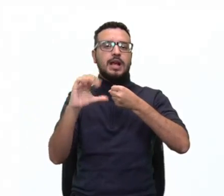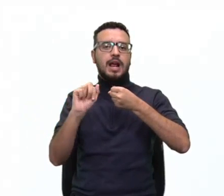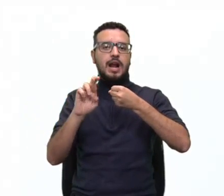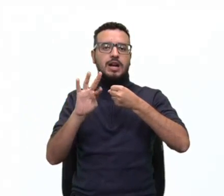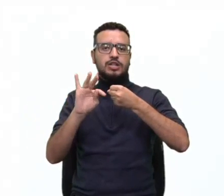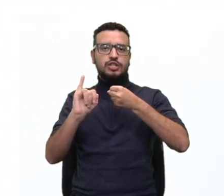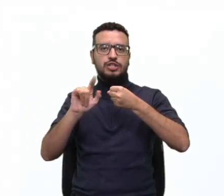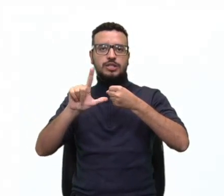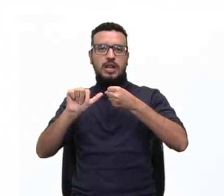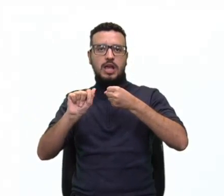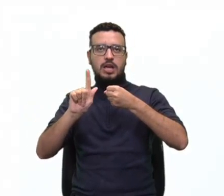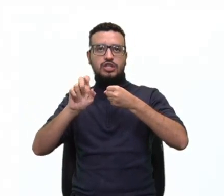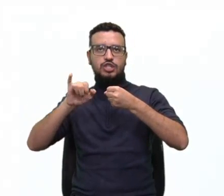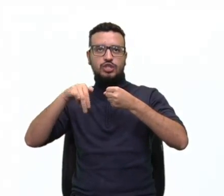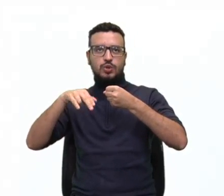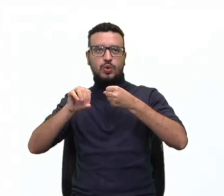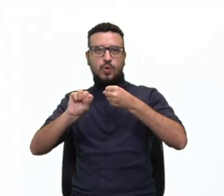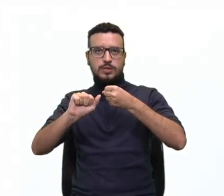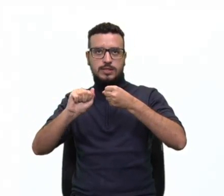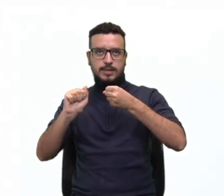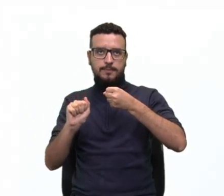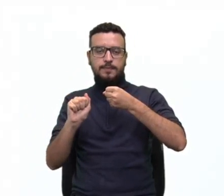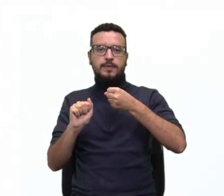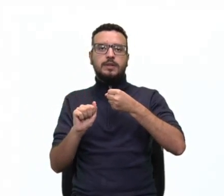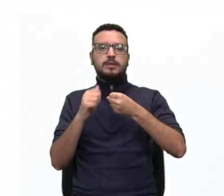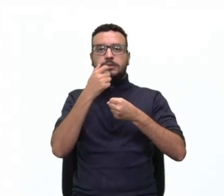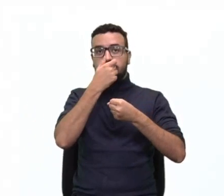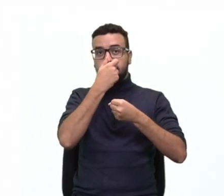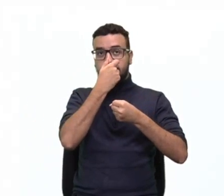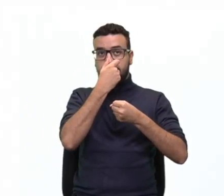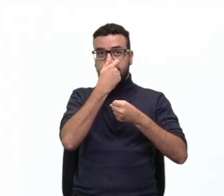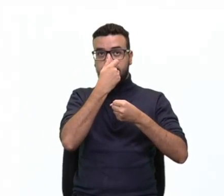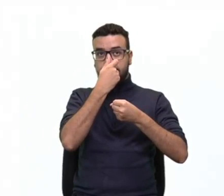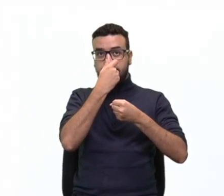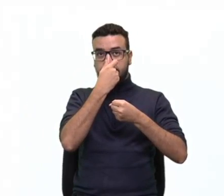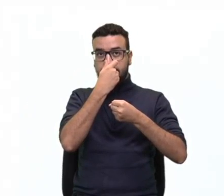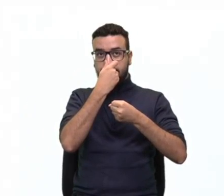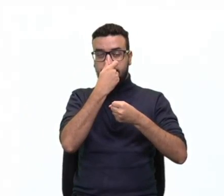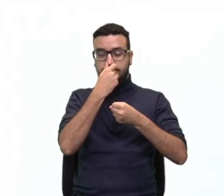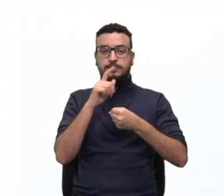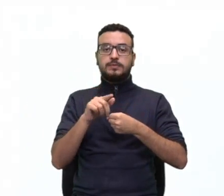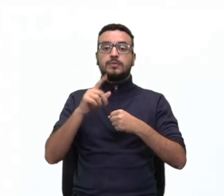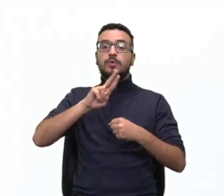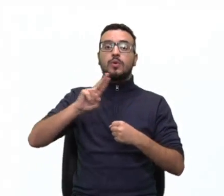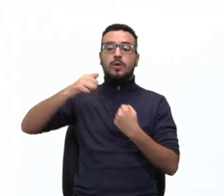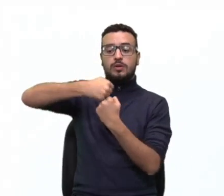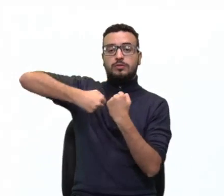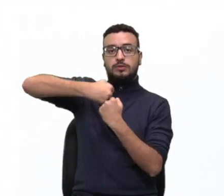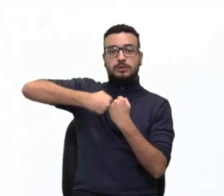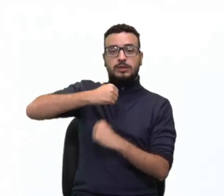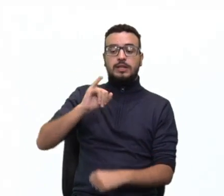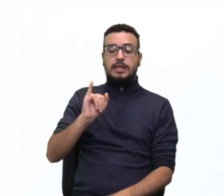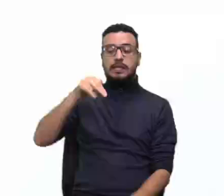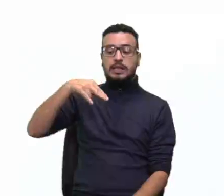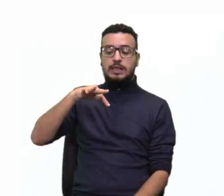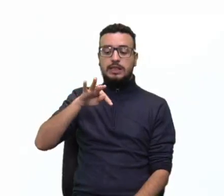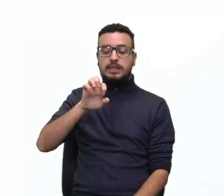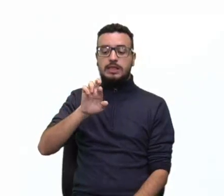Que são essas aqui. Articulações intervertebrais, que são os discos intervertebrais.